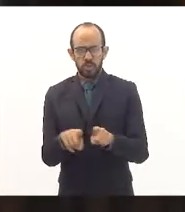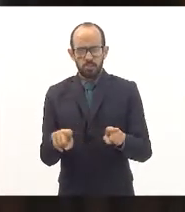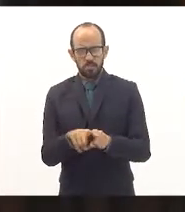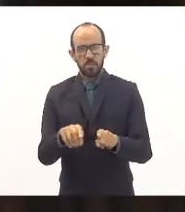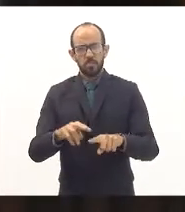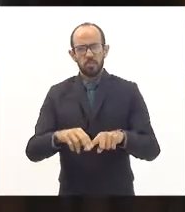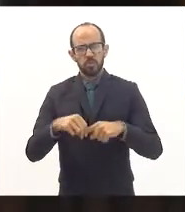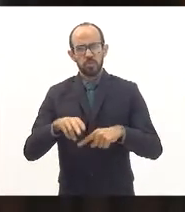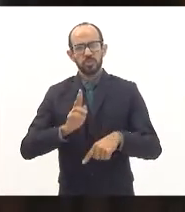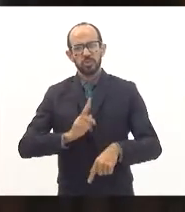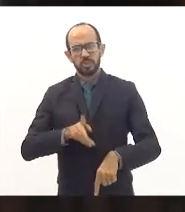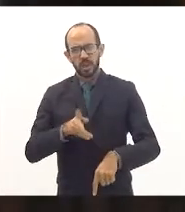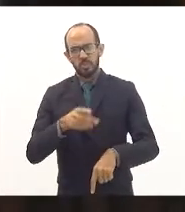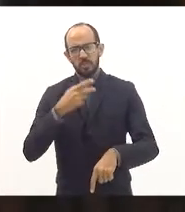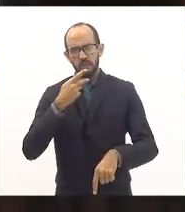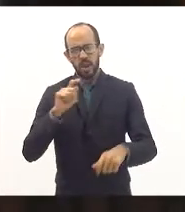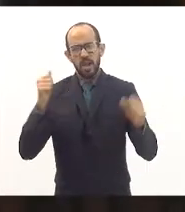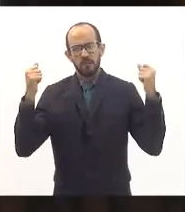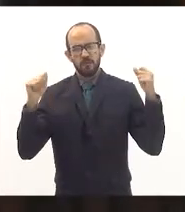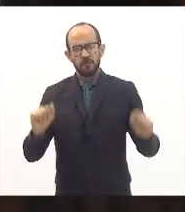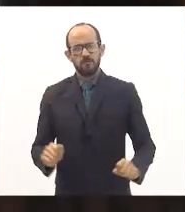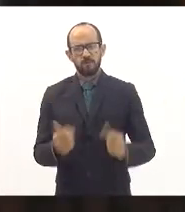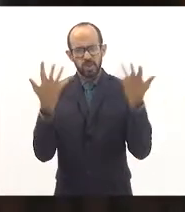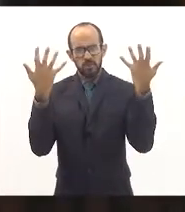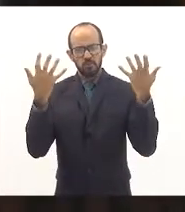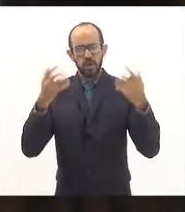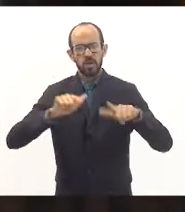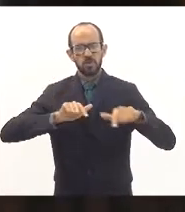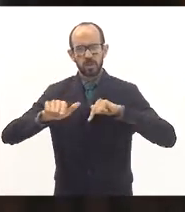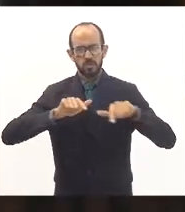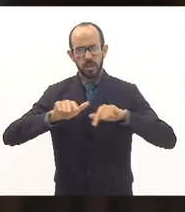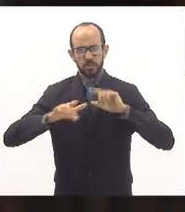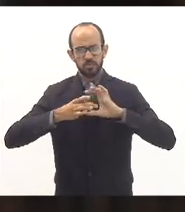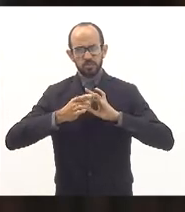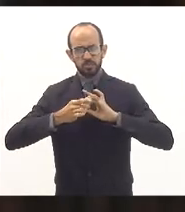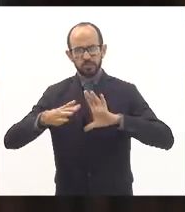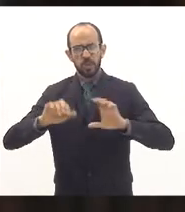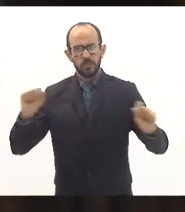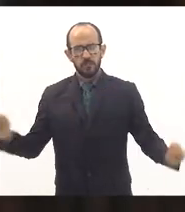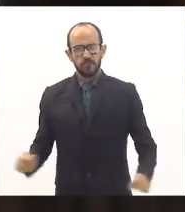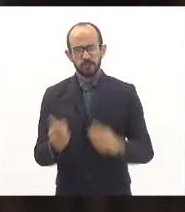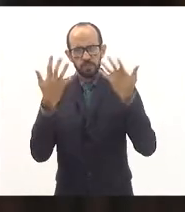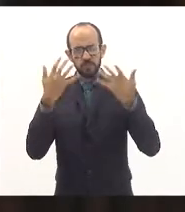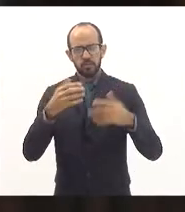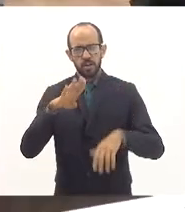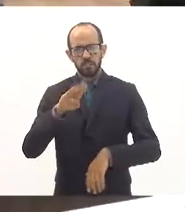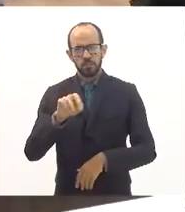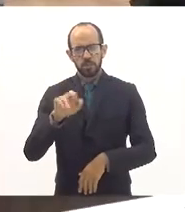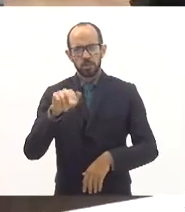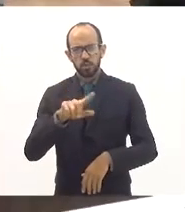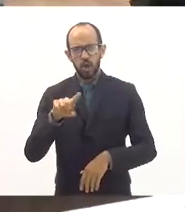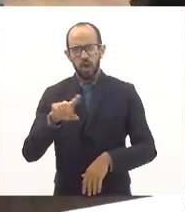sempre vamos dizer: viva o trabalhismo democrático, viva Brizola!